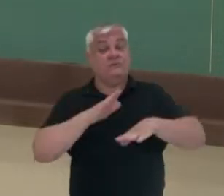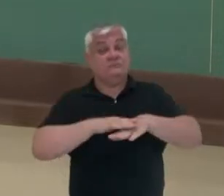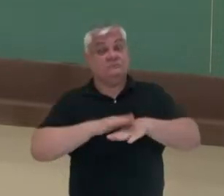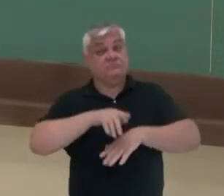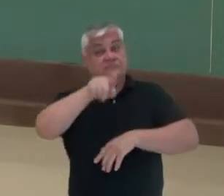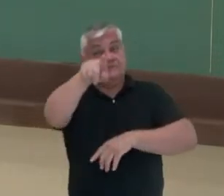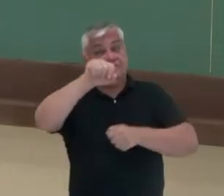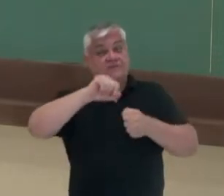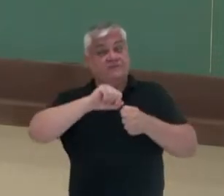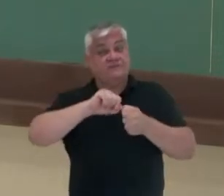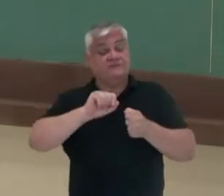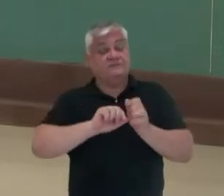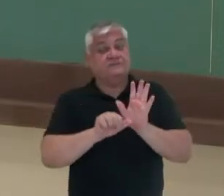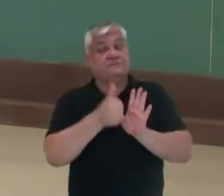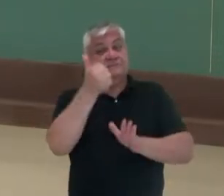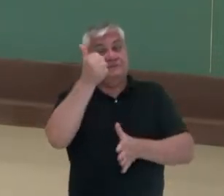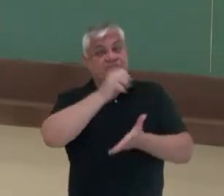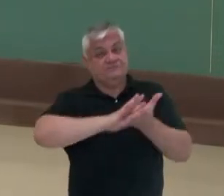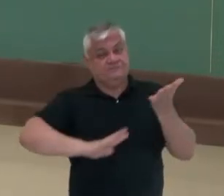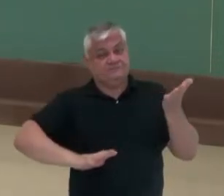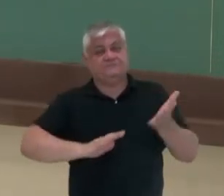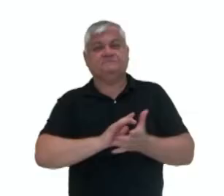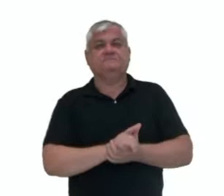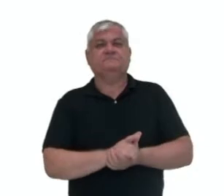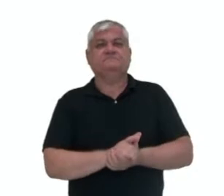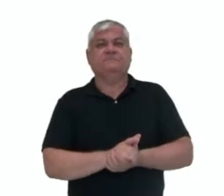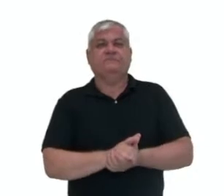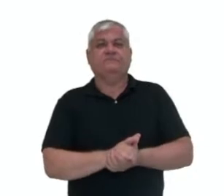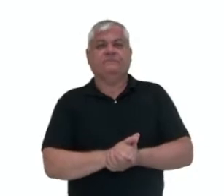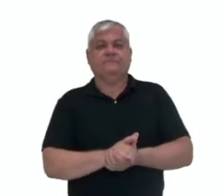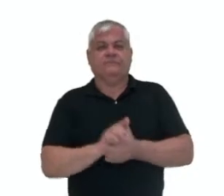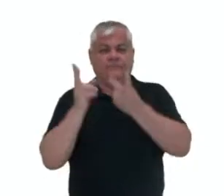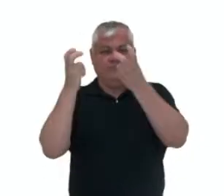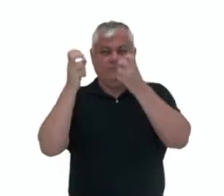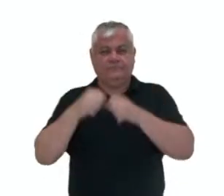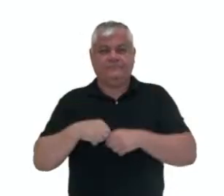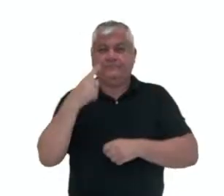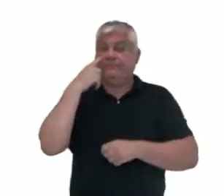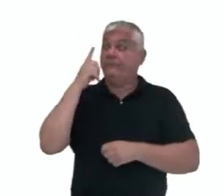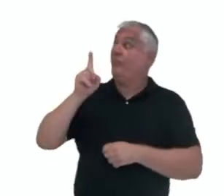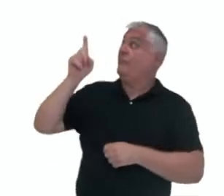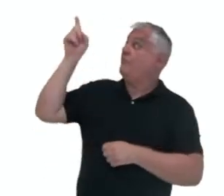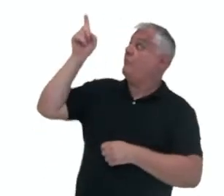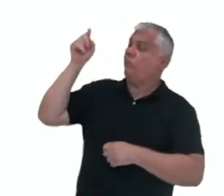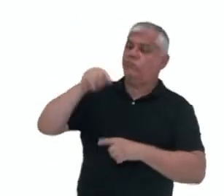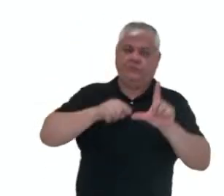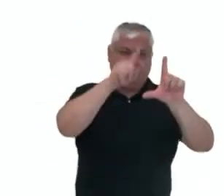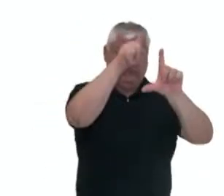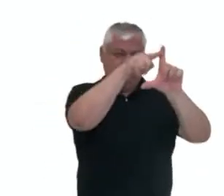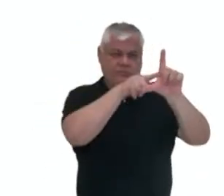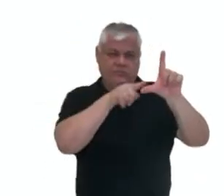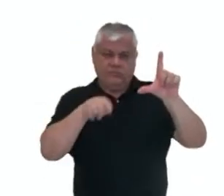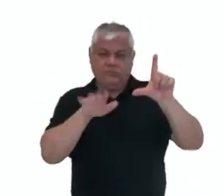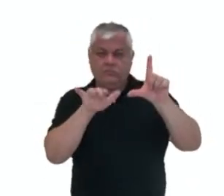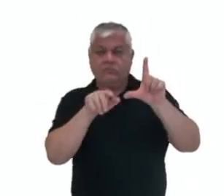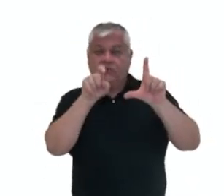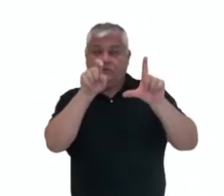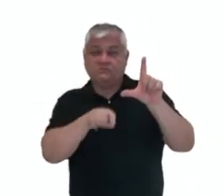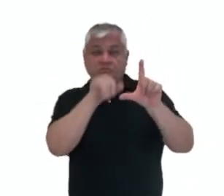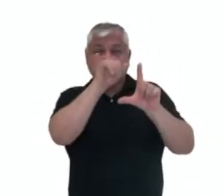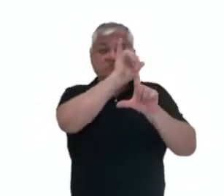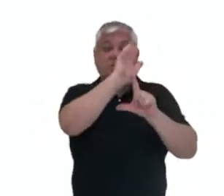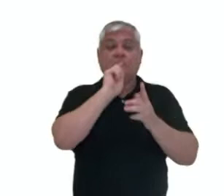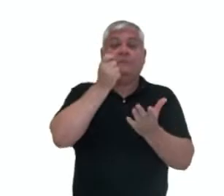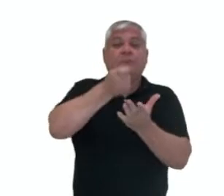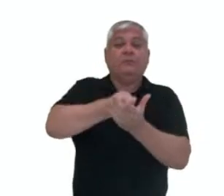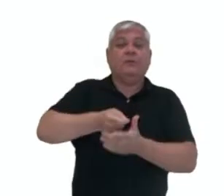fazer o nosso primeiro praticando. Olha lá, observe o gráfico ao lado que relaciona o preço a ser pago em